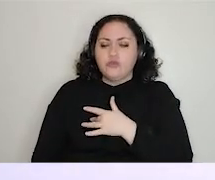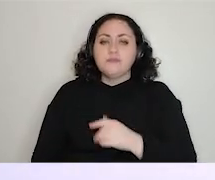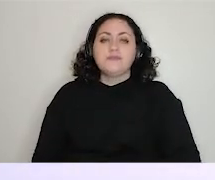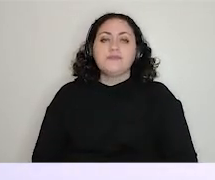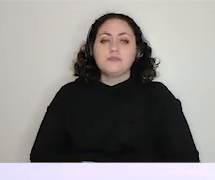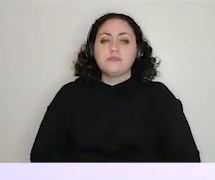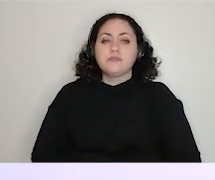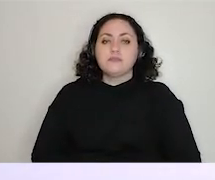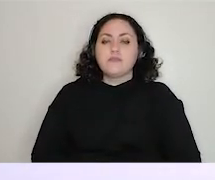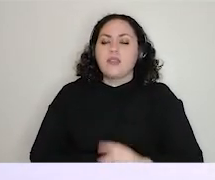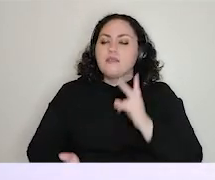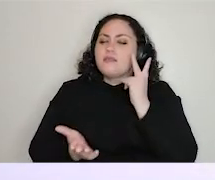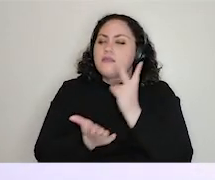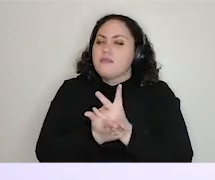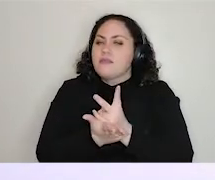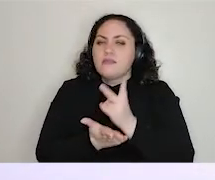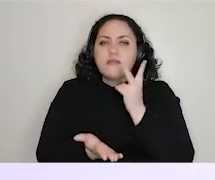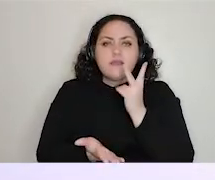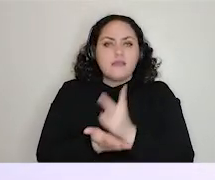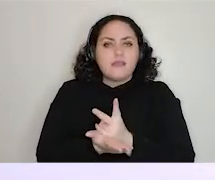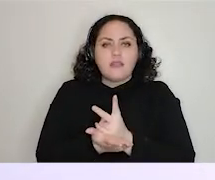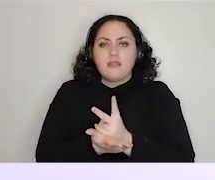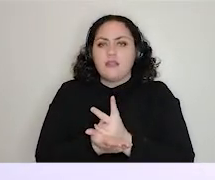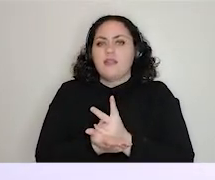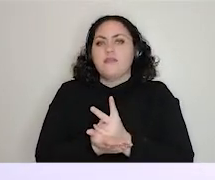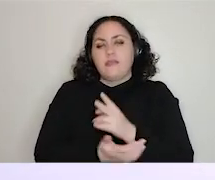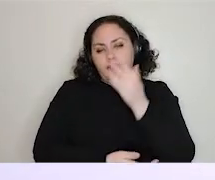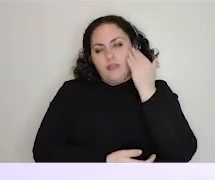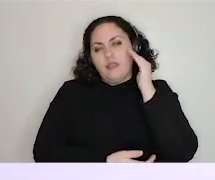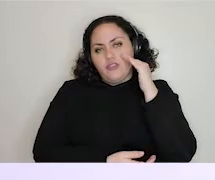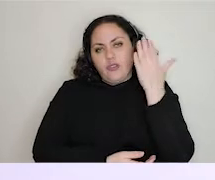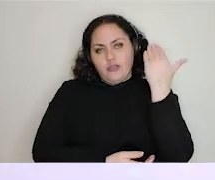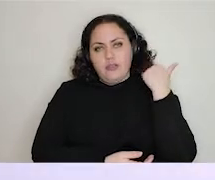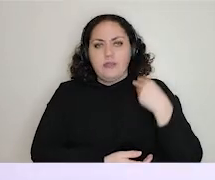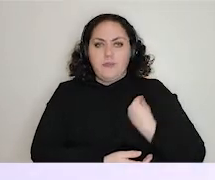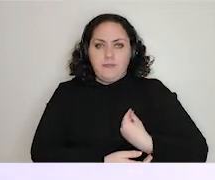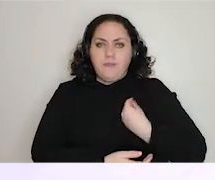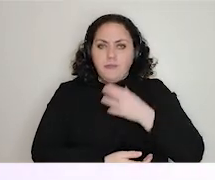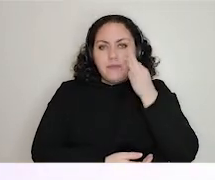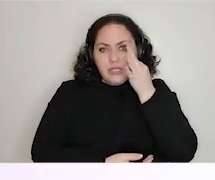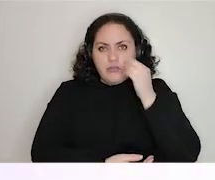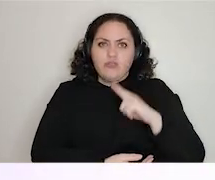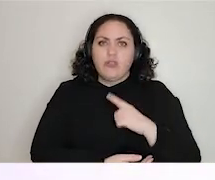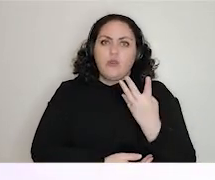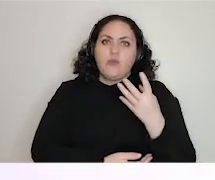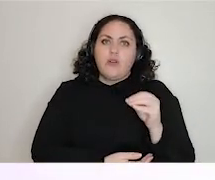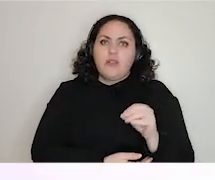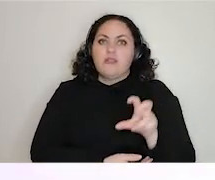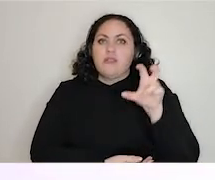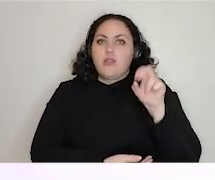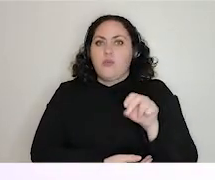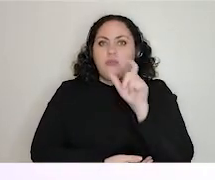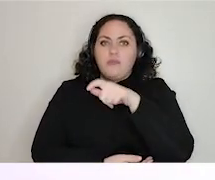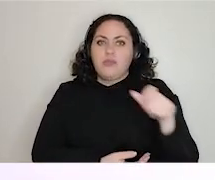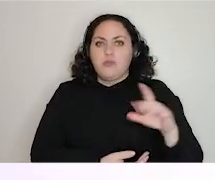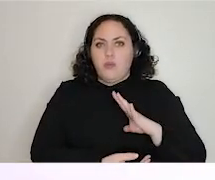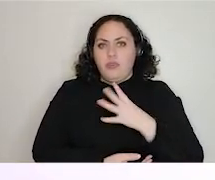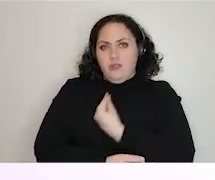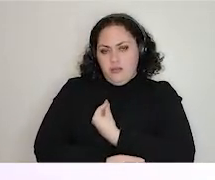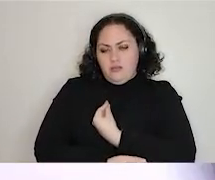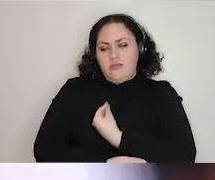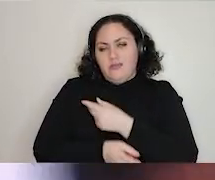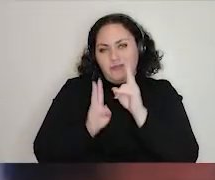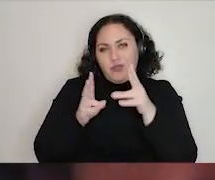saúde ou gestores. E sempre, sem exceção, né, entendendo que quando era presencial a gente conseguia ter 40, 50 pessoas